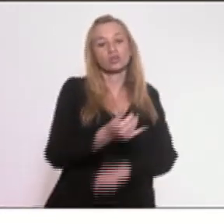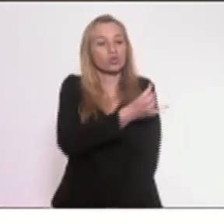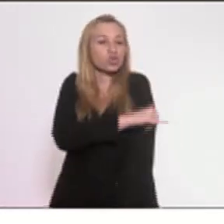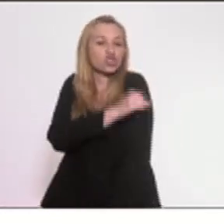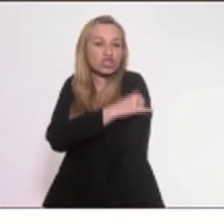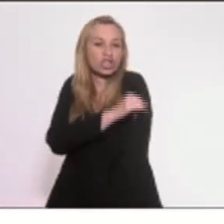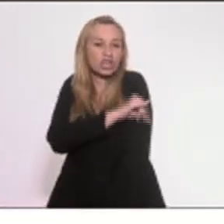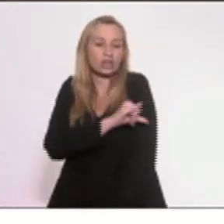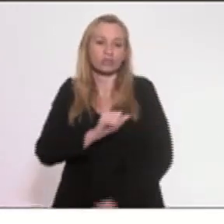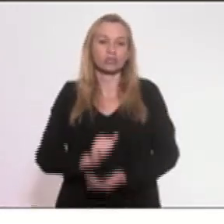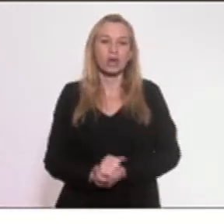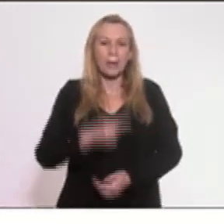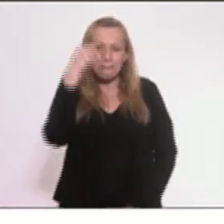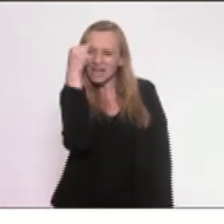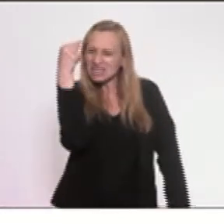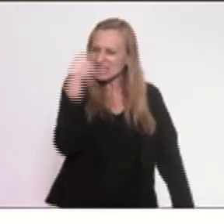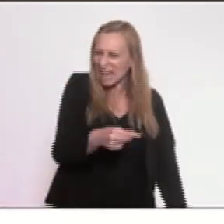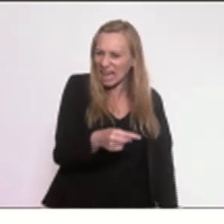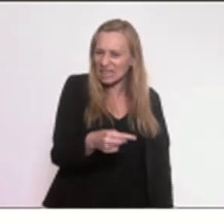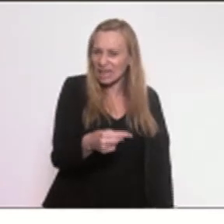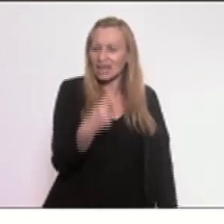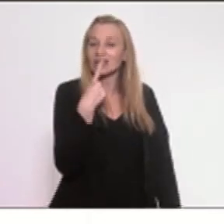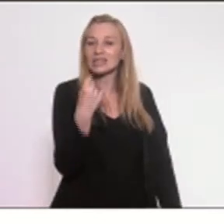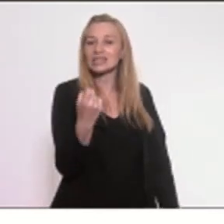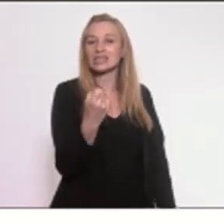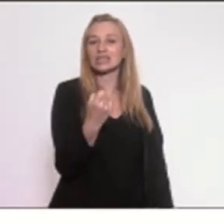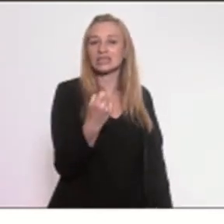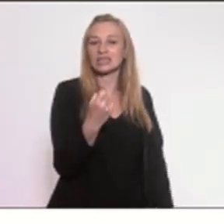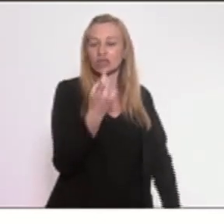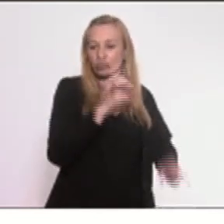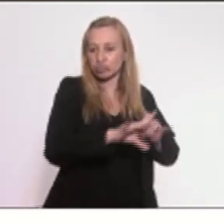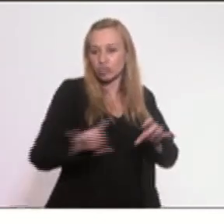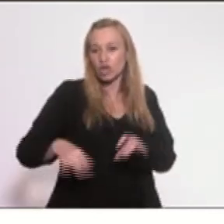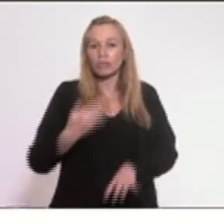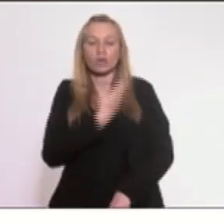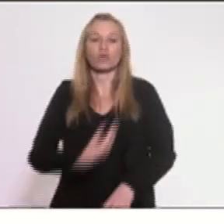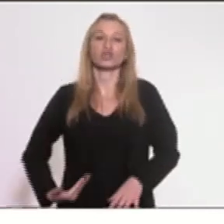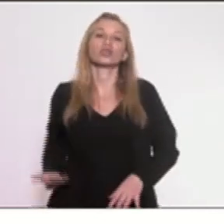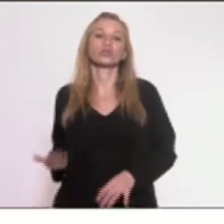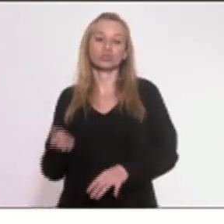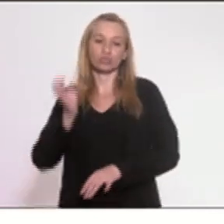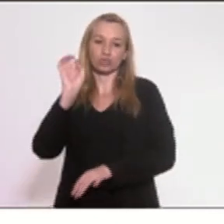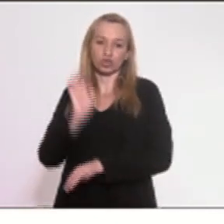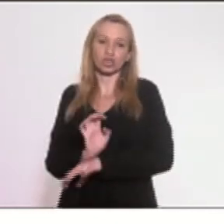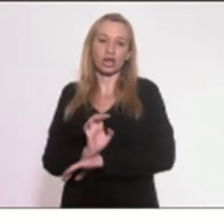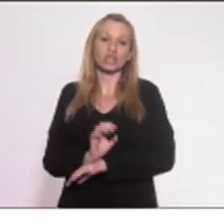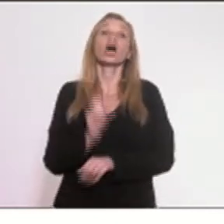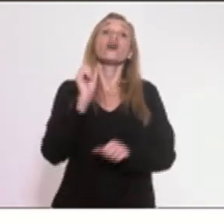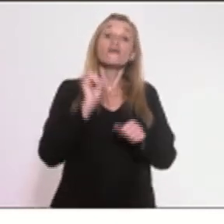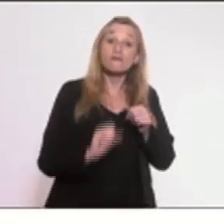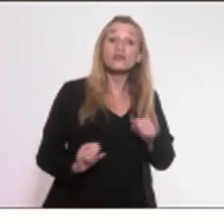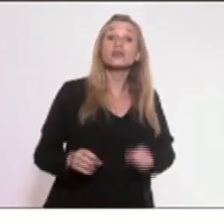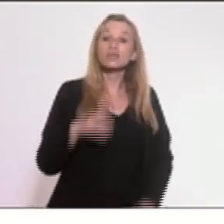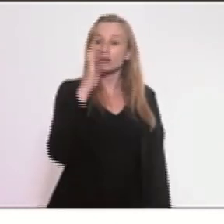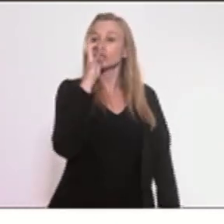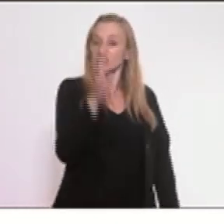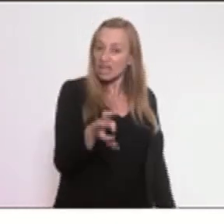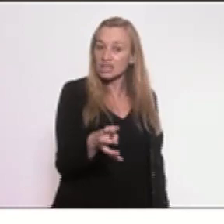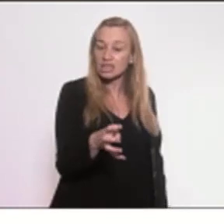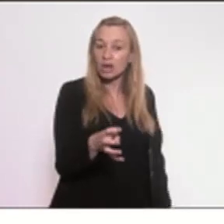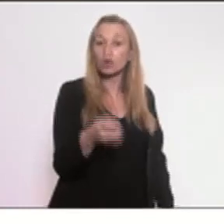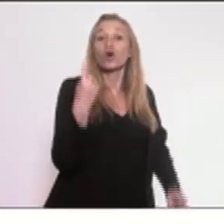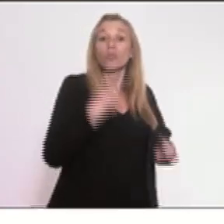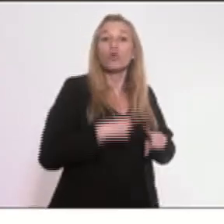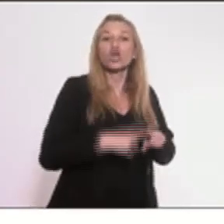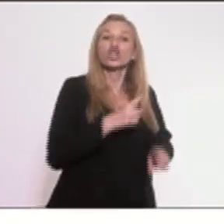orquestrada, comandada a sangue frio pelo governador do Estado. Fiz essa denúncia, esse informe,